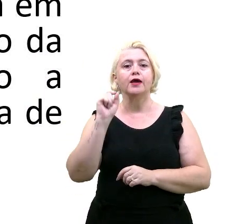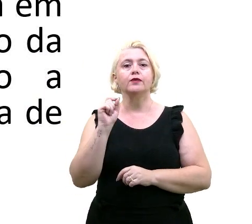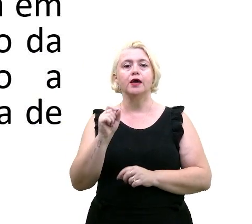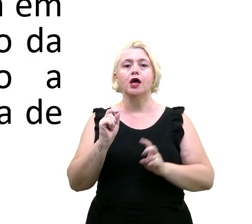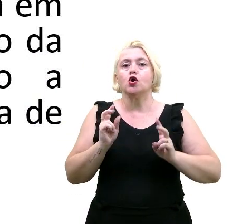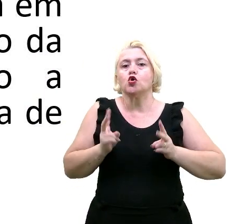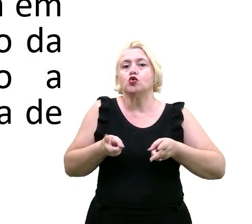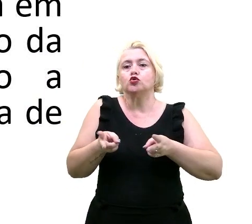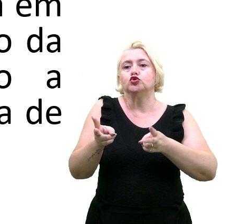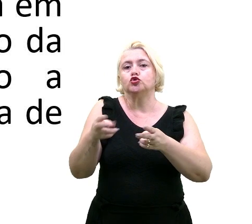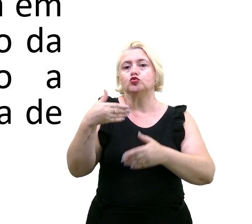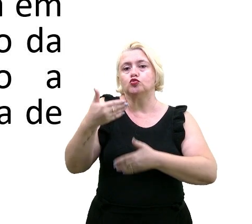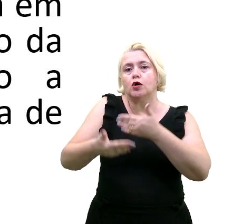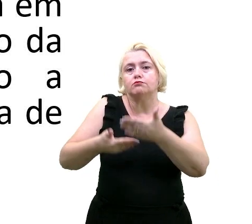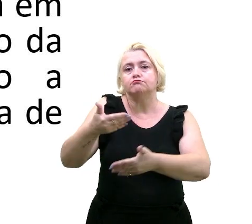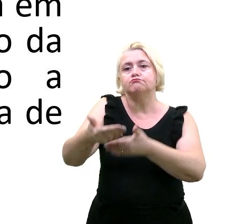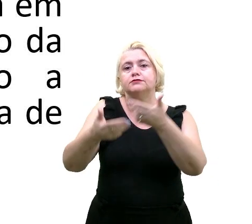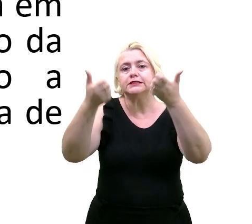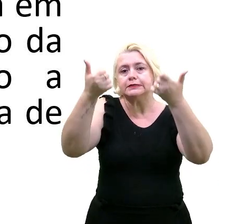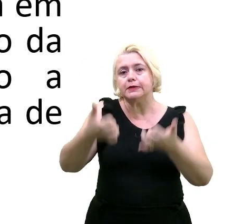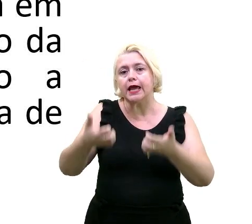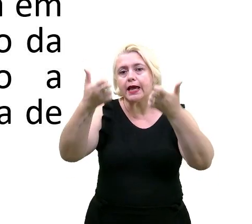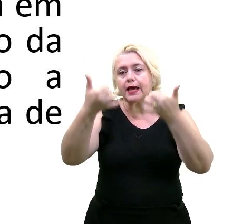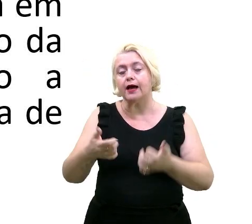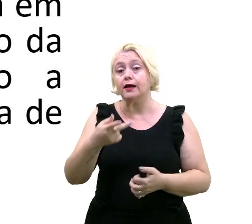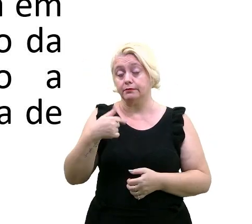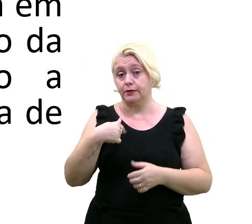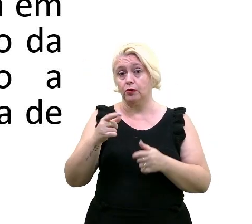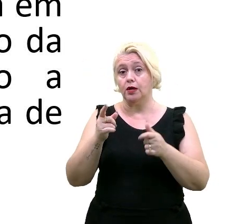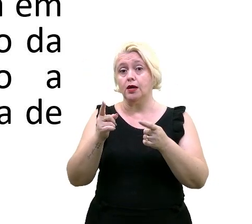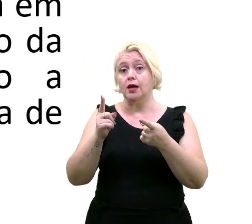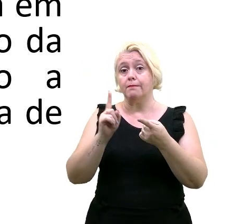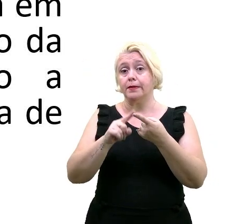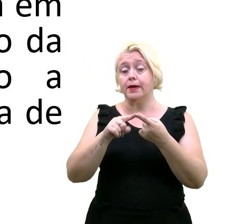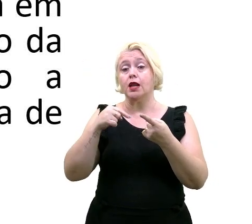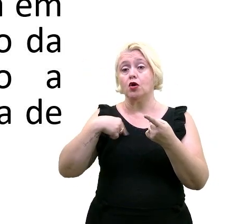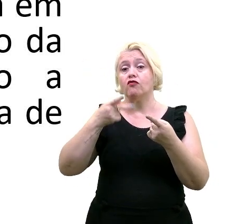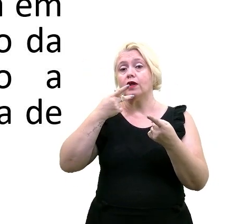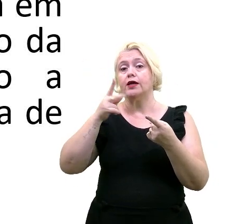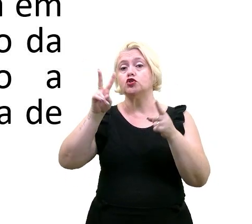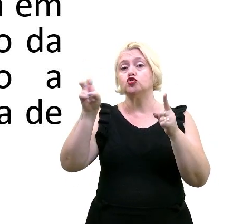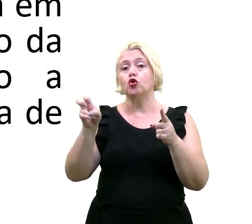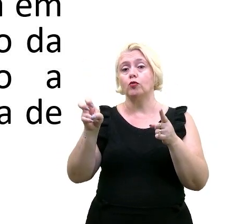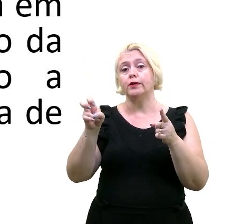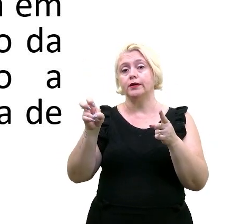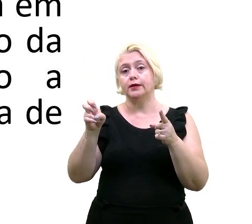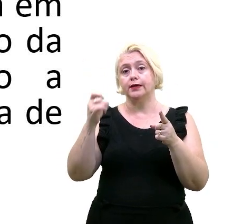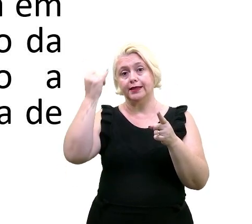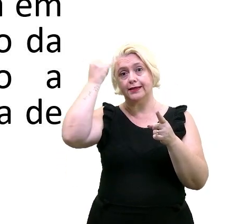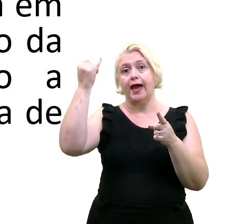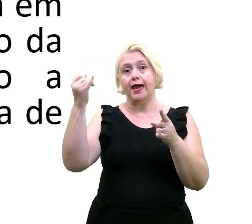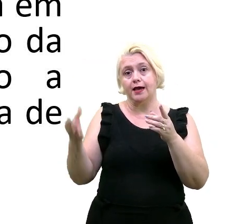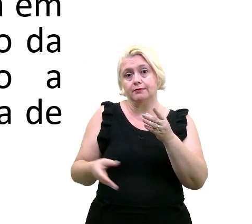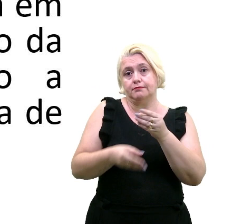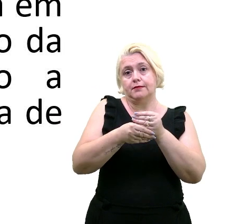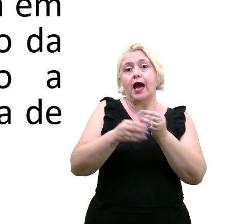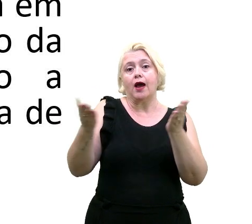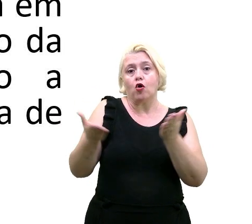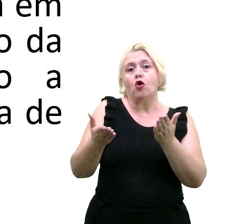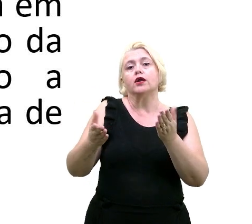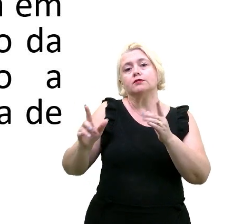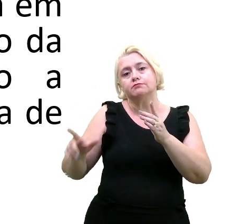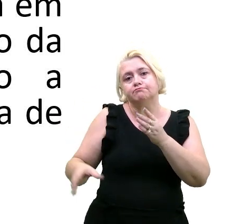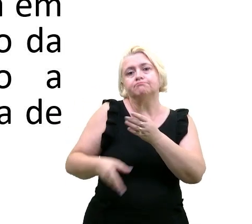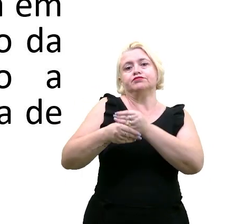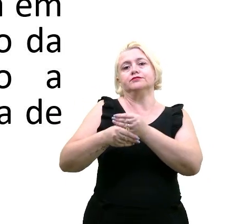continuidade então eu falei de uma ideia no segundo parágrafo agora eu trago uma outra